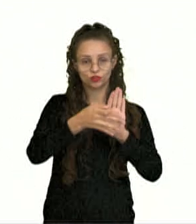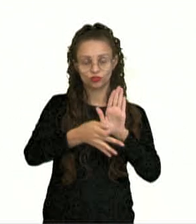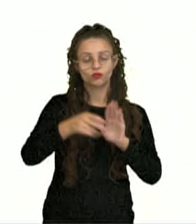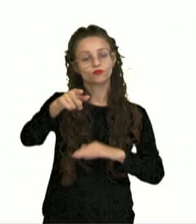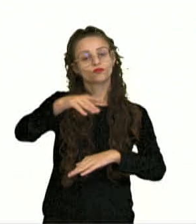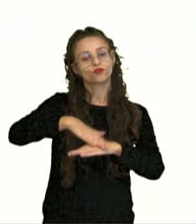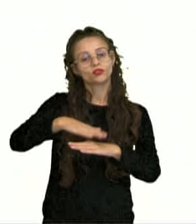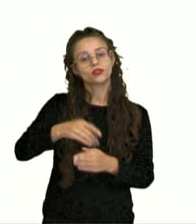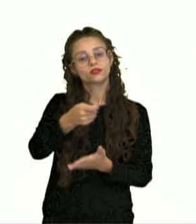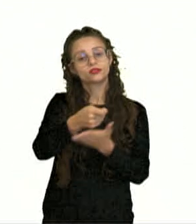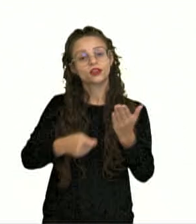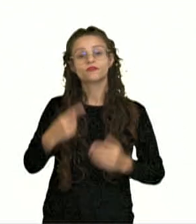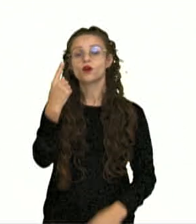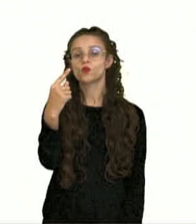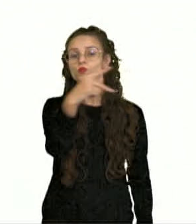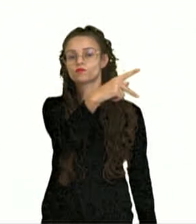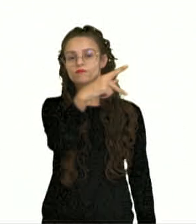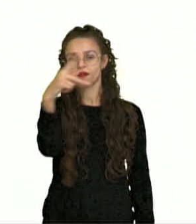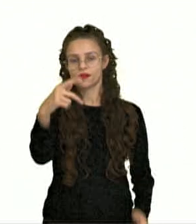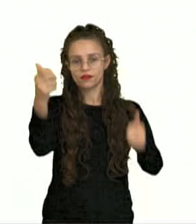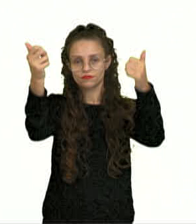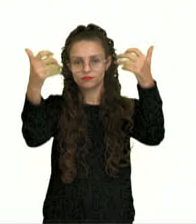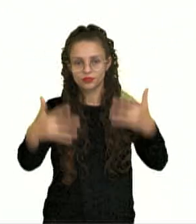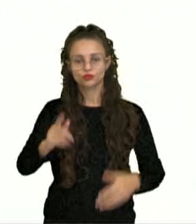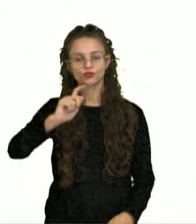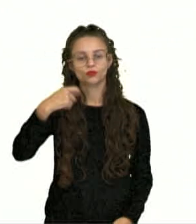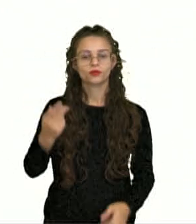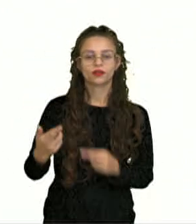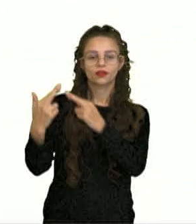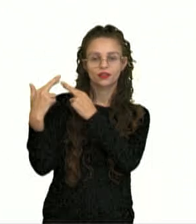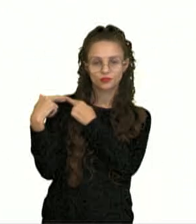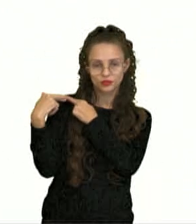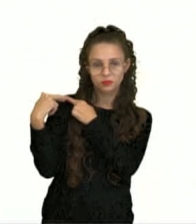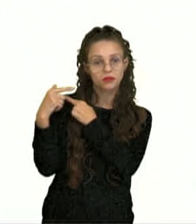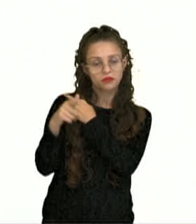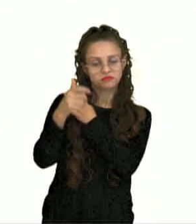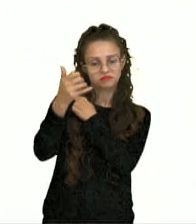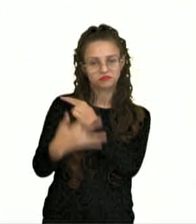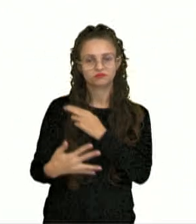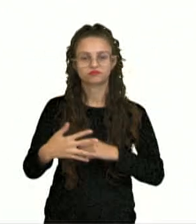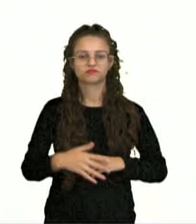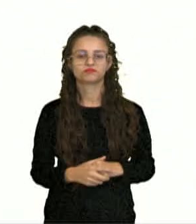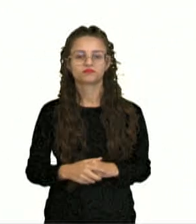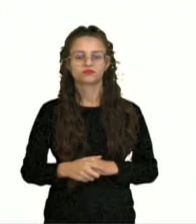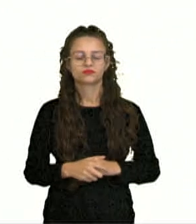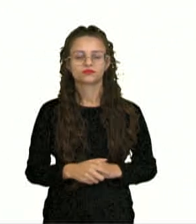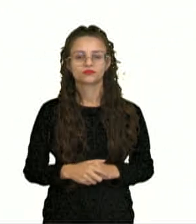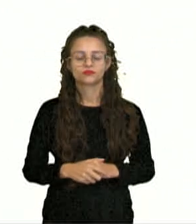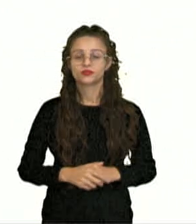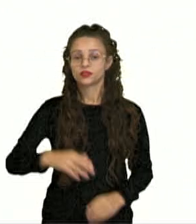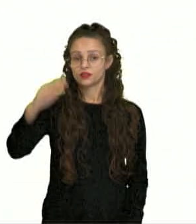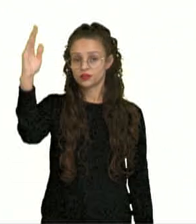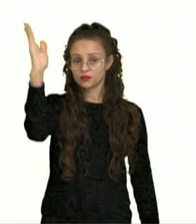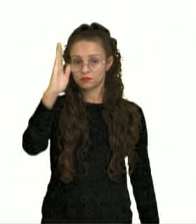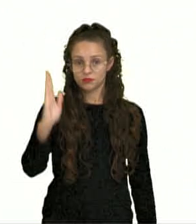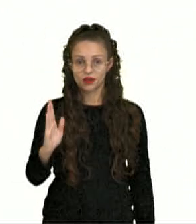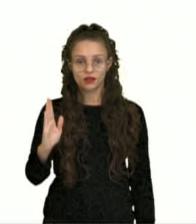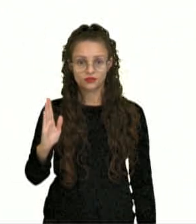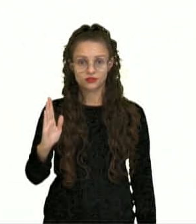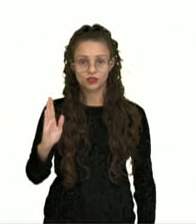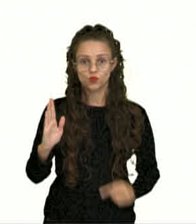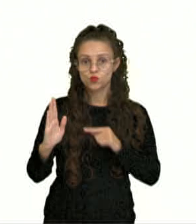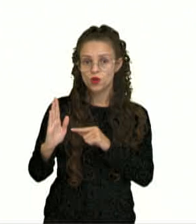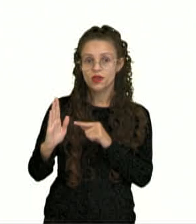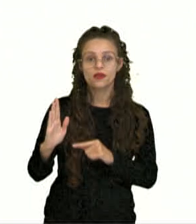um parágrafo argumentando sobre a responsabilidade citada. O Brasil, um dos